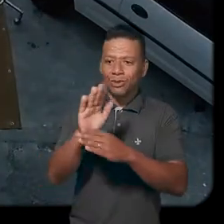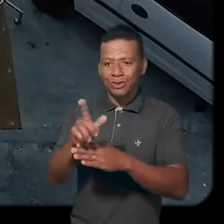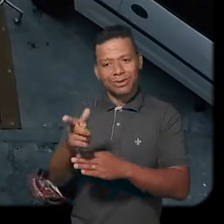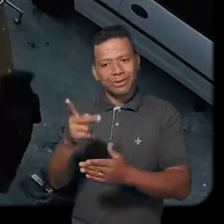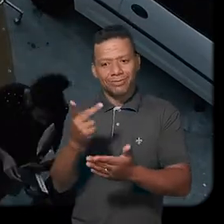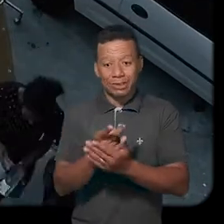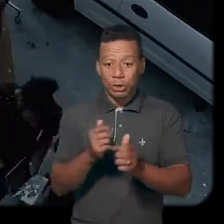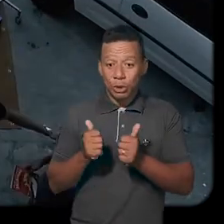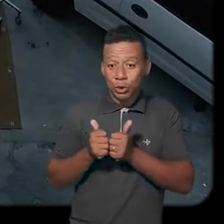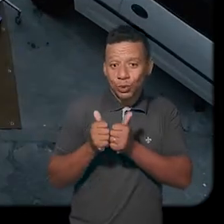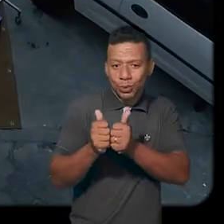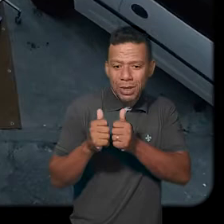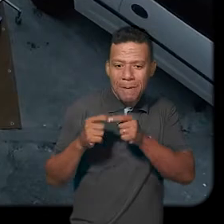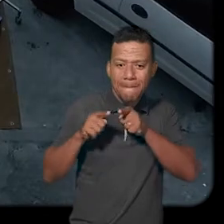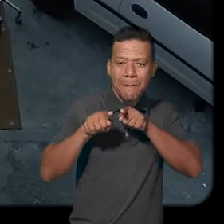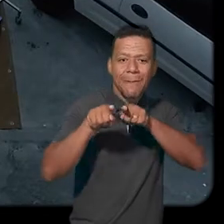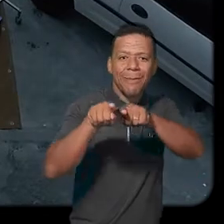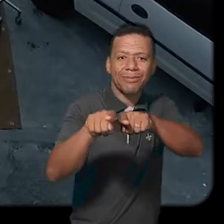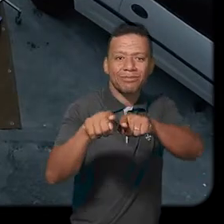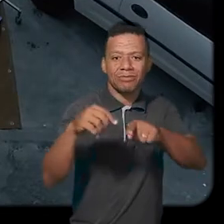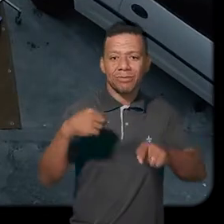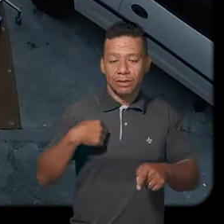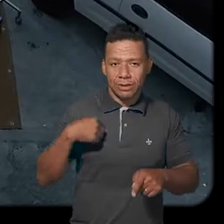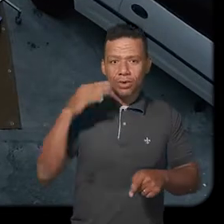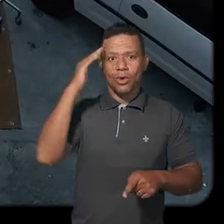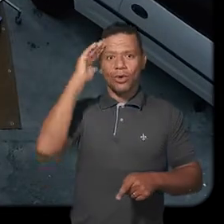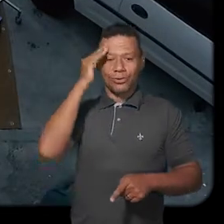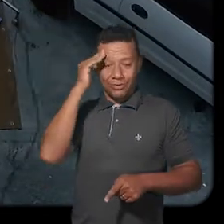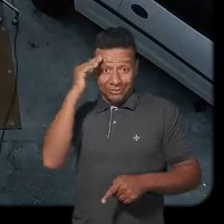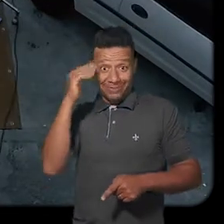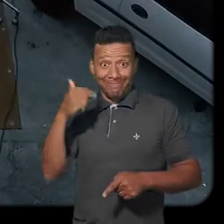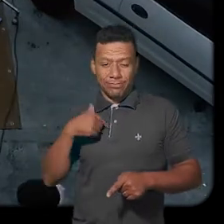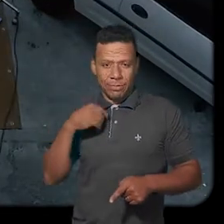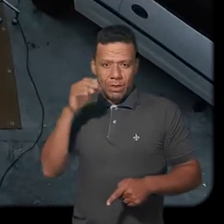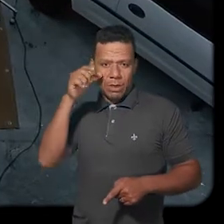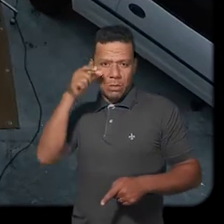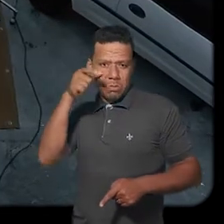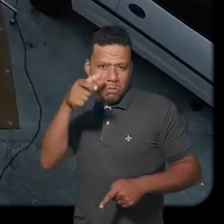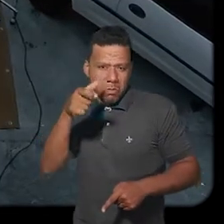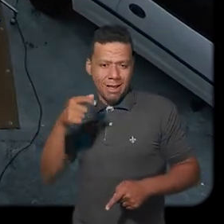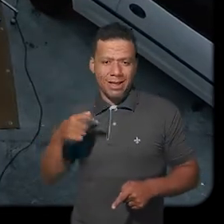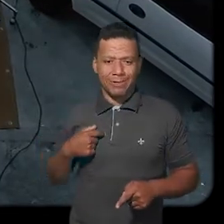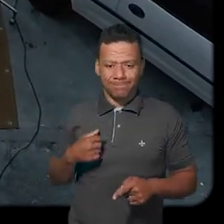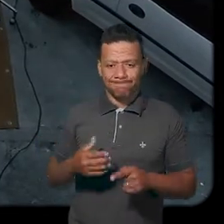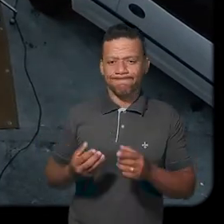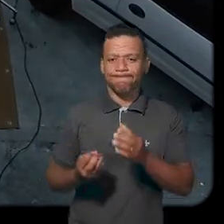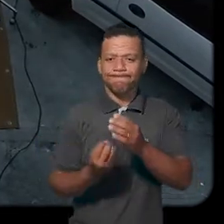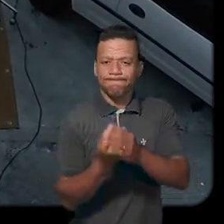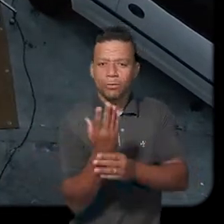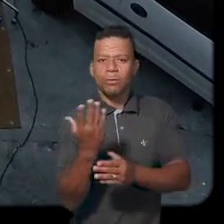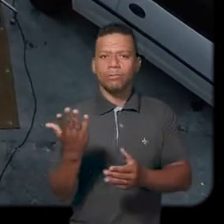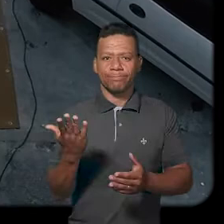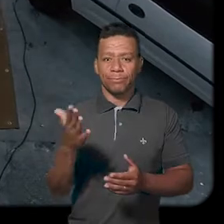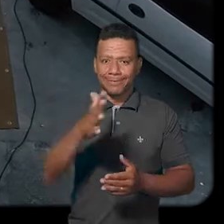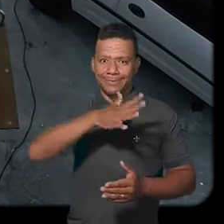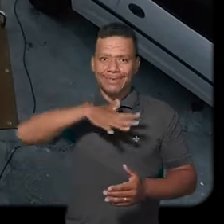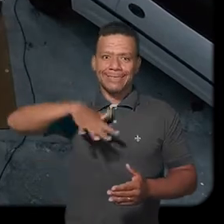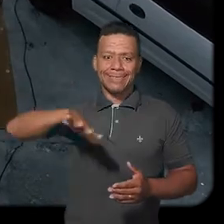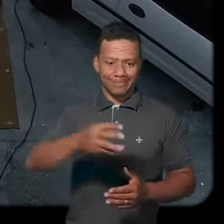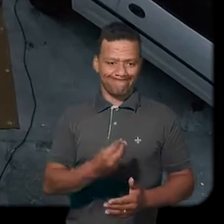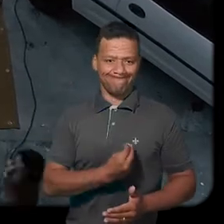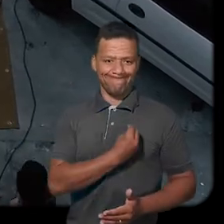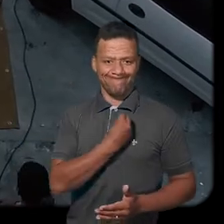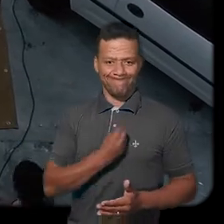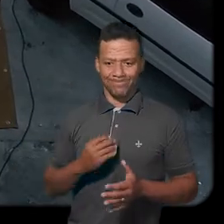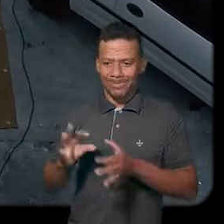caminhar juntos. É isso que me interessa estudar e contribuir. Com essa inteligência de autogestão que faz o coletivo sobreviver enquanto